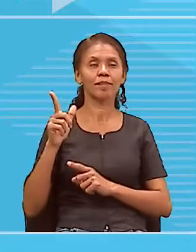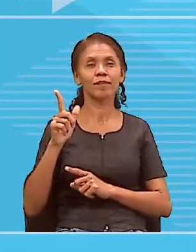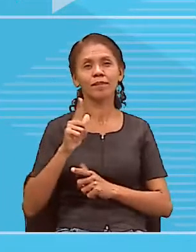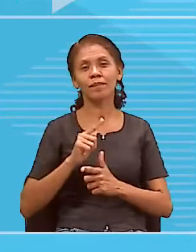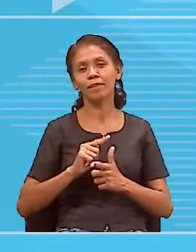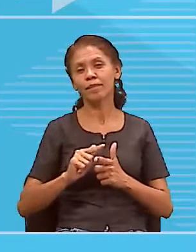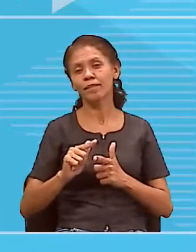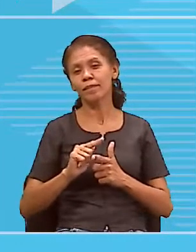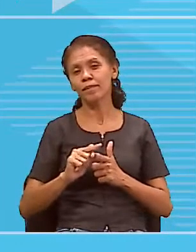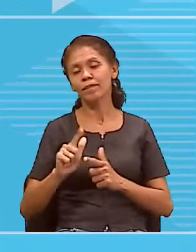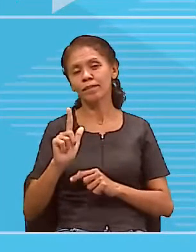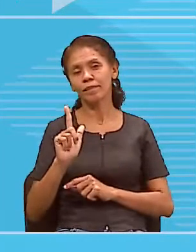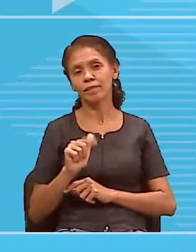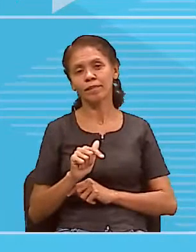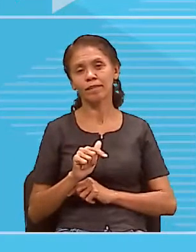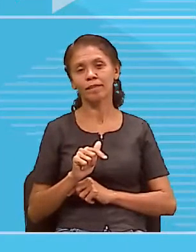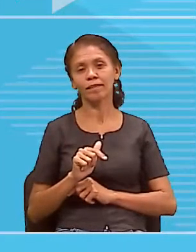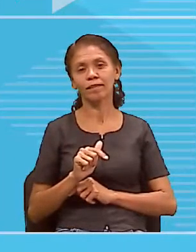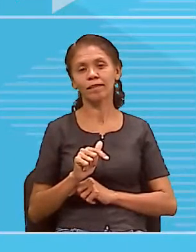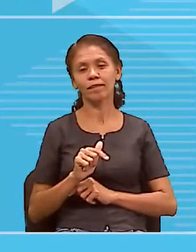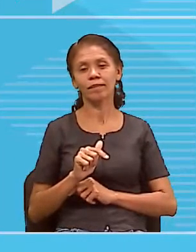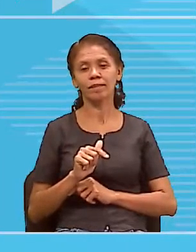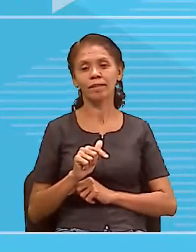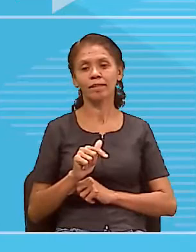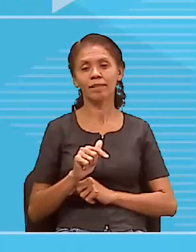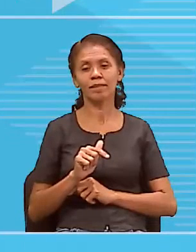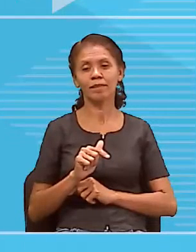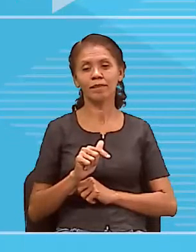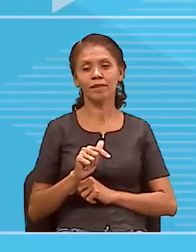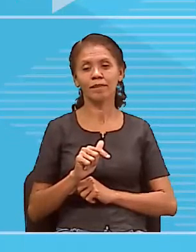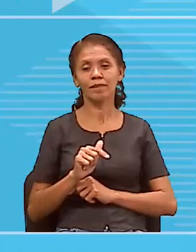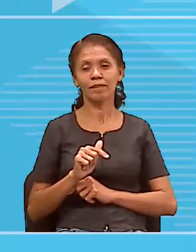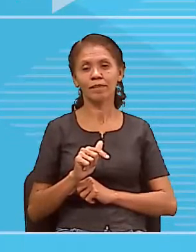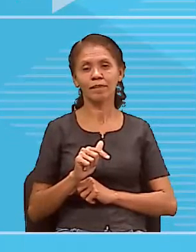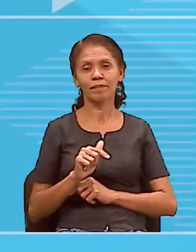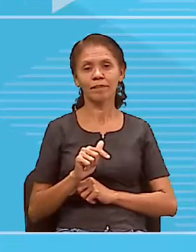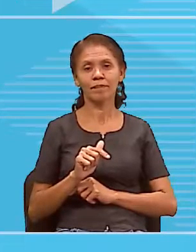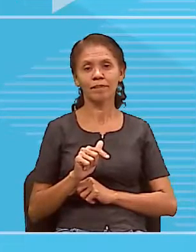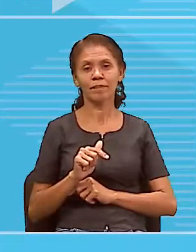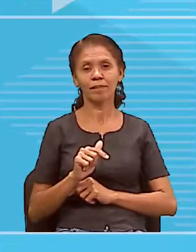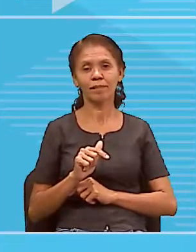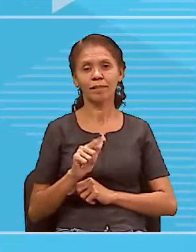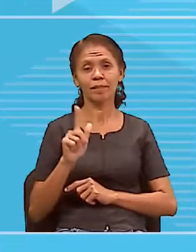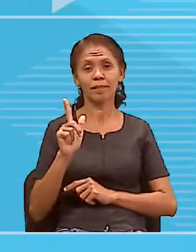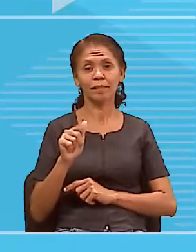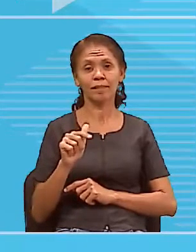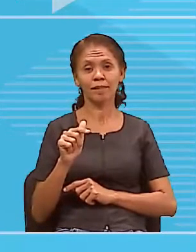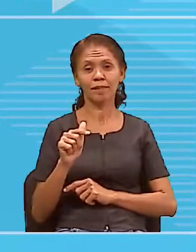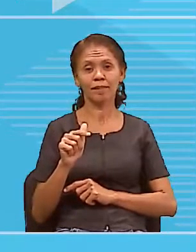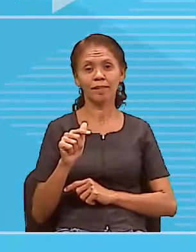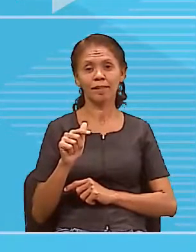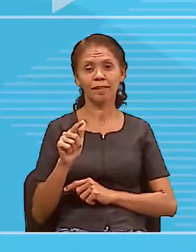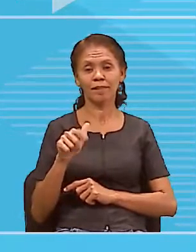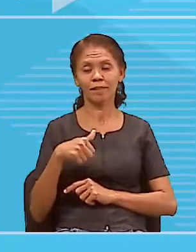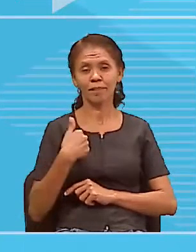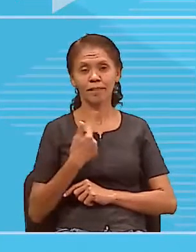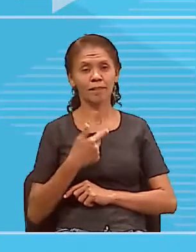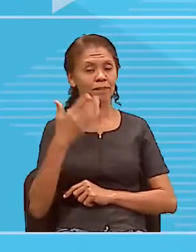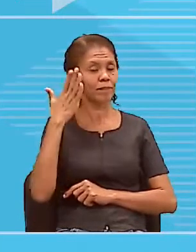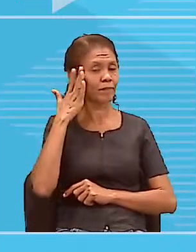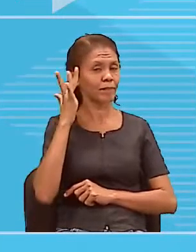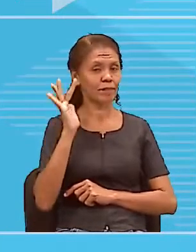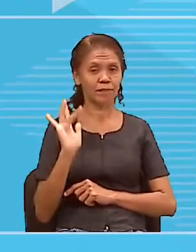situação que é diária e que a gente não sabe muita gente não sabe